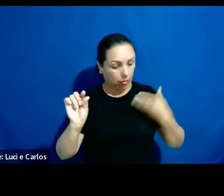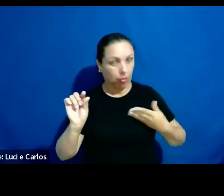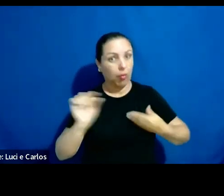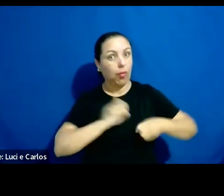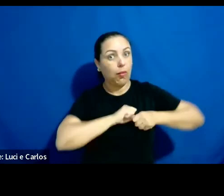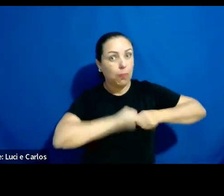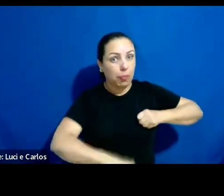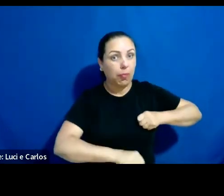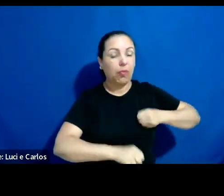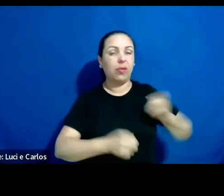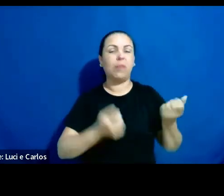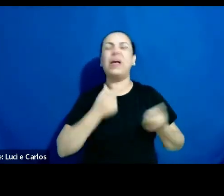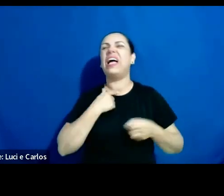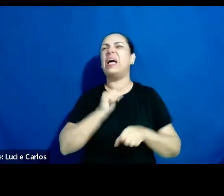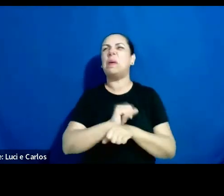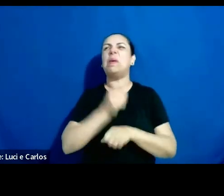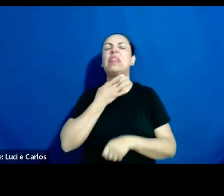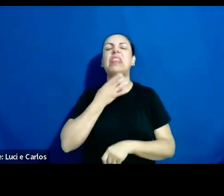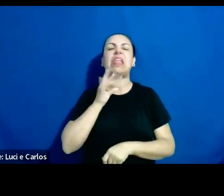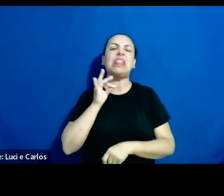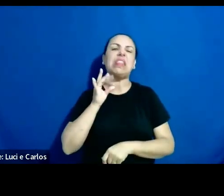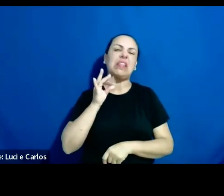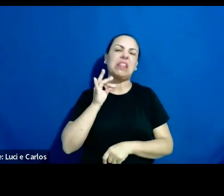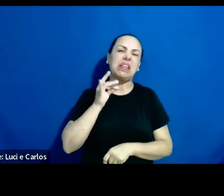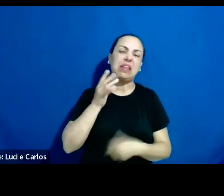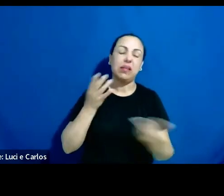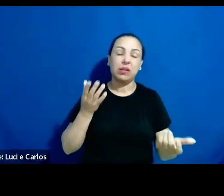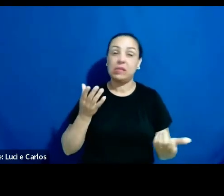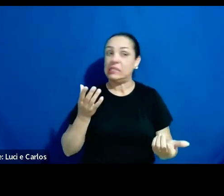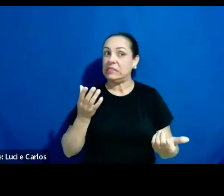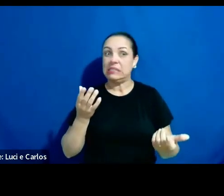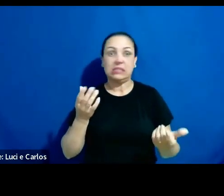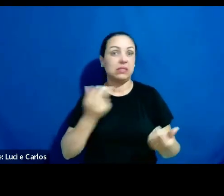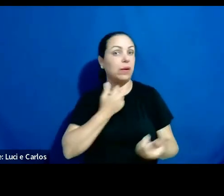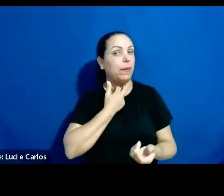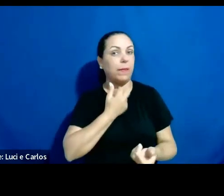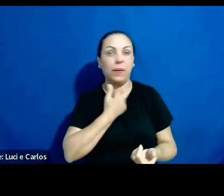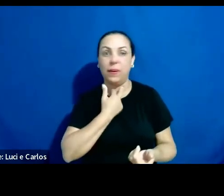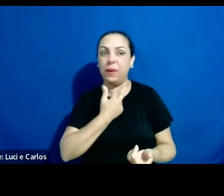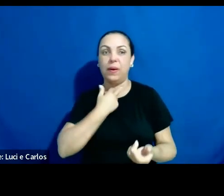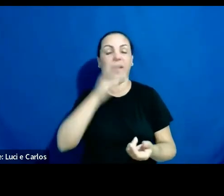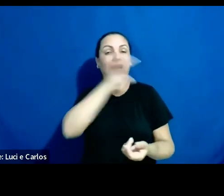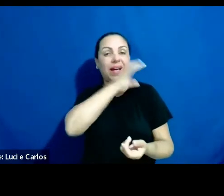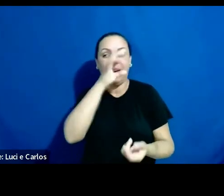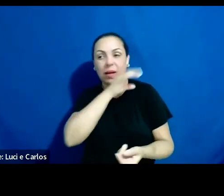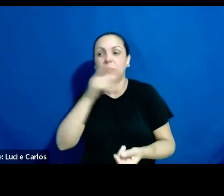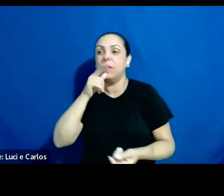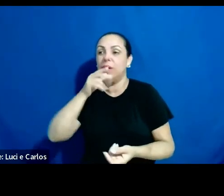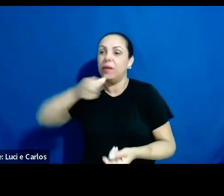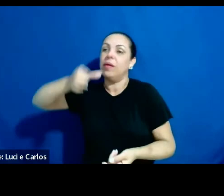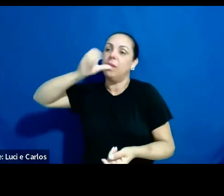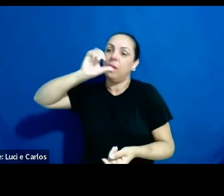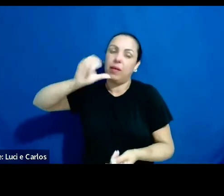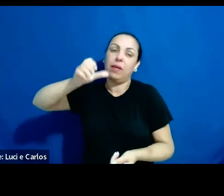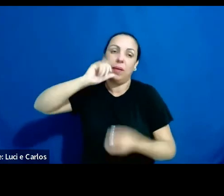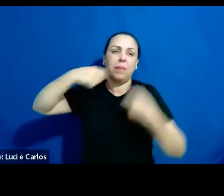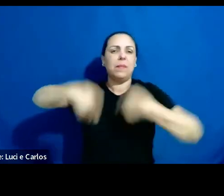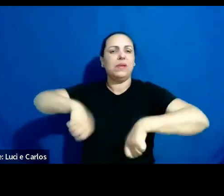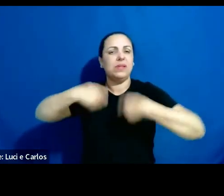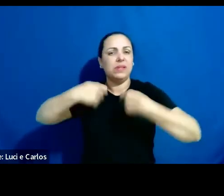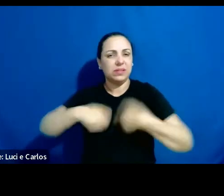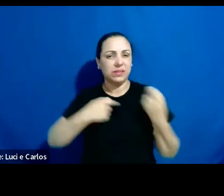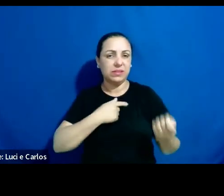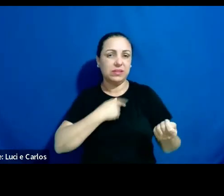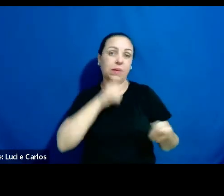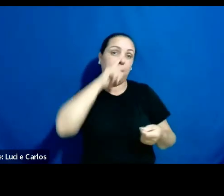água quando está com sede, quando o tanque chega no vazio, aí que ele vai tomar água, quando ele lembra que está com